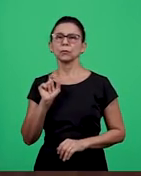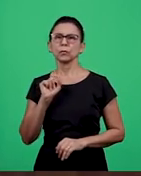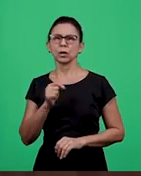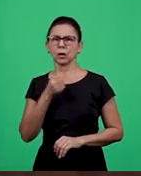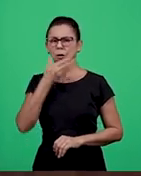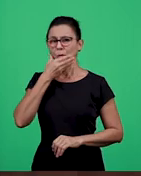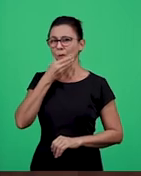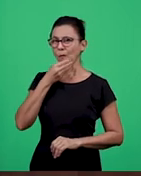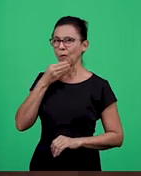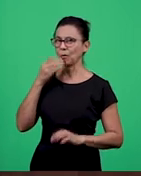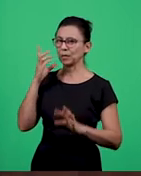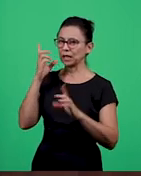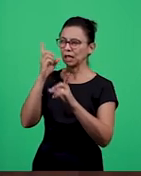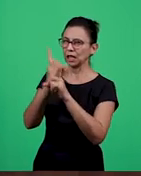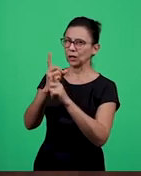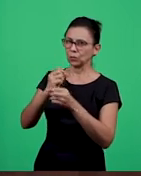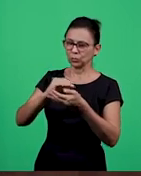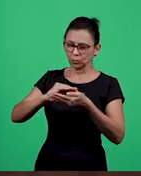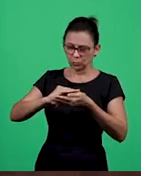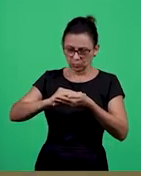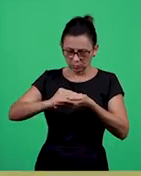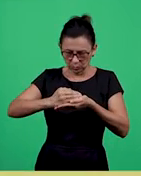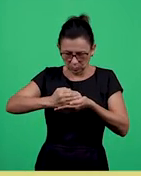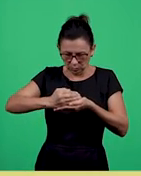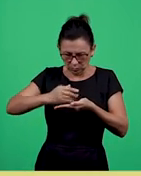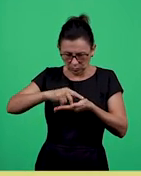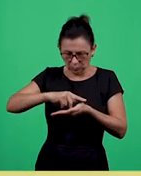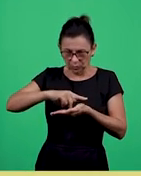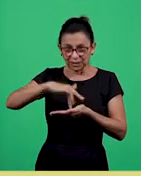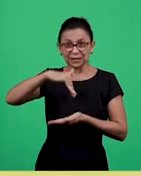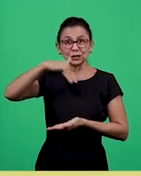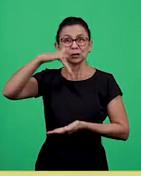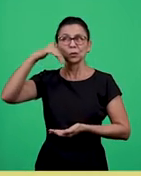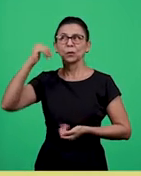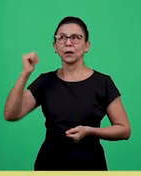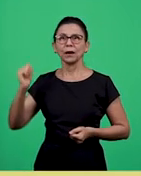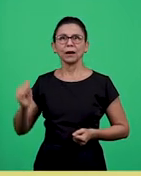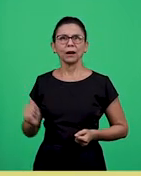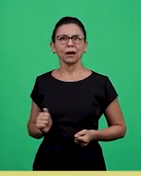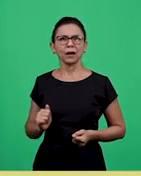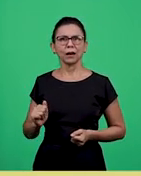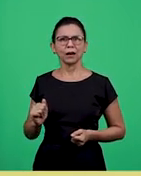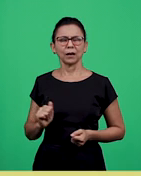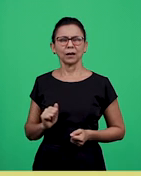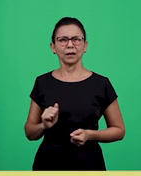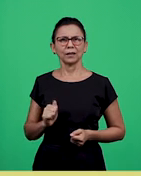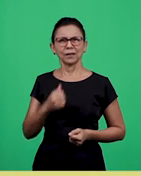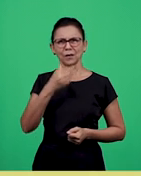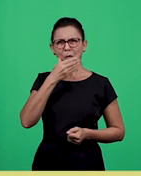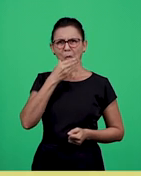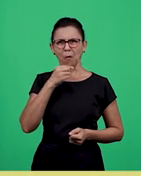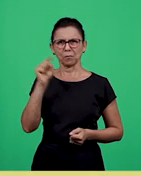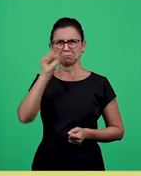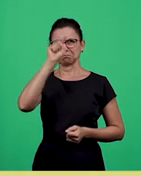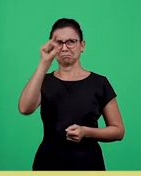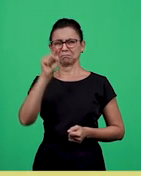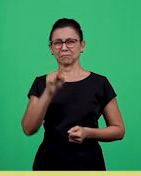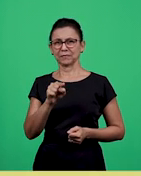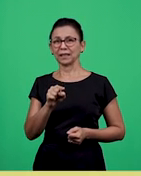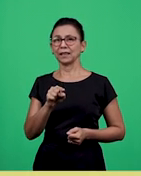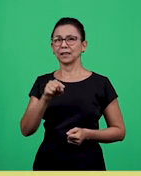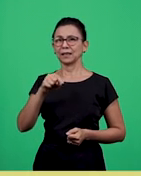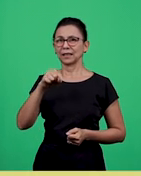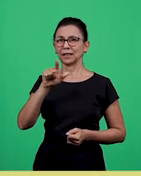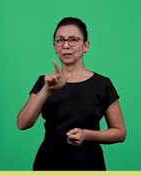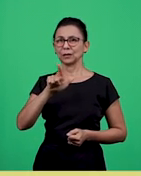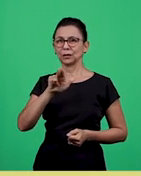quem foi esse homem? Vocês lembram quem foi esse homem? Este homem foi Martinho